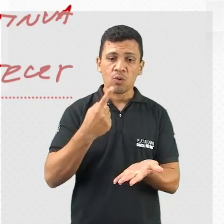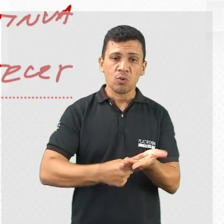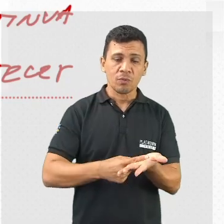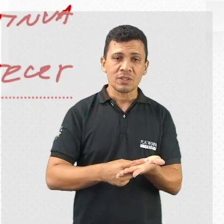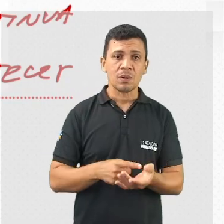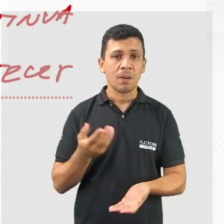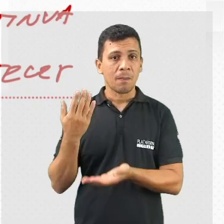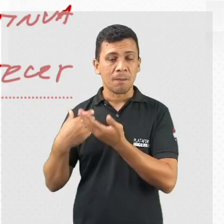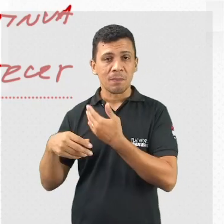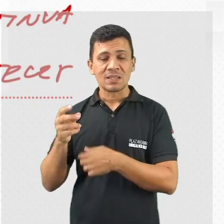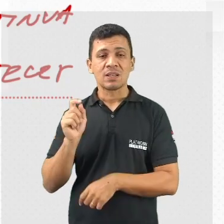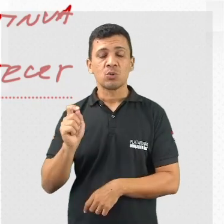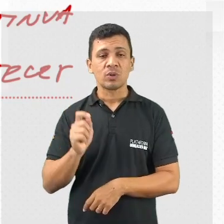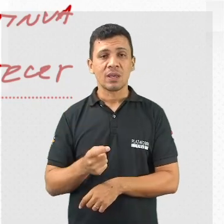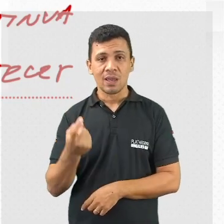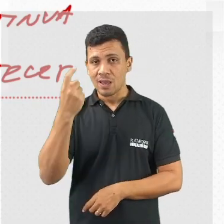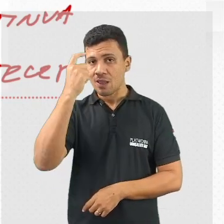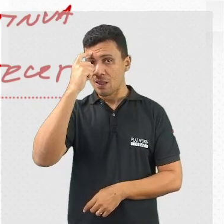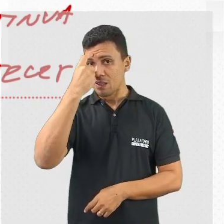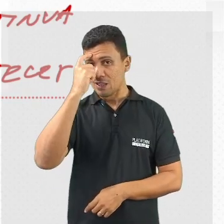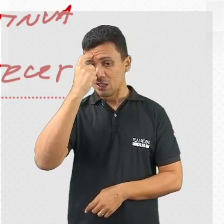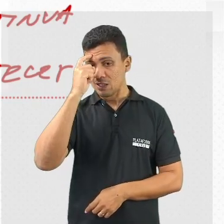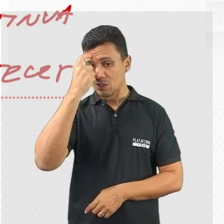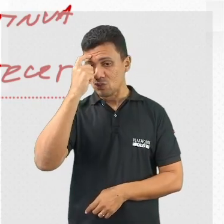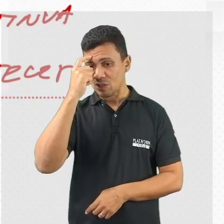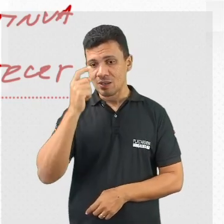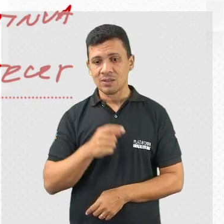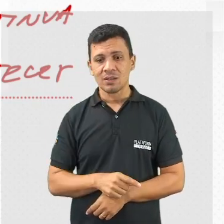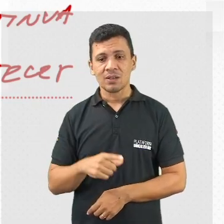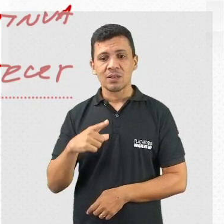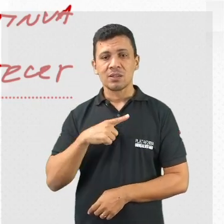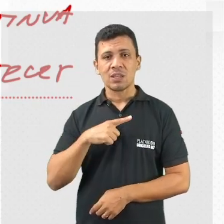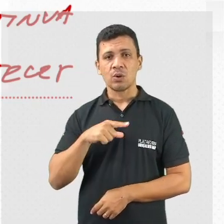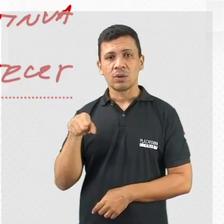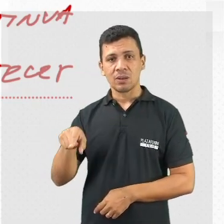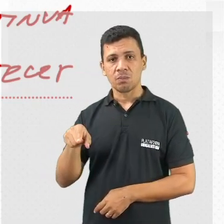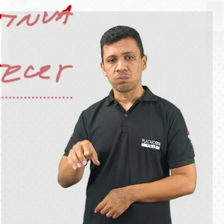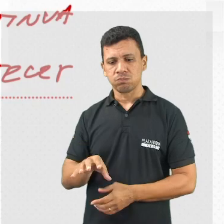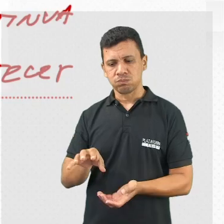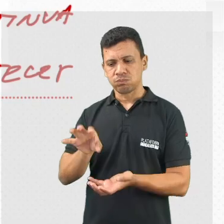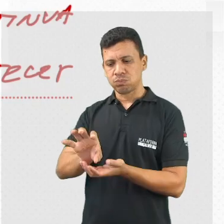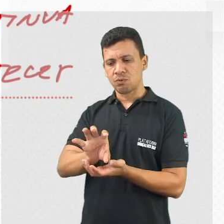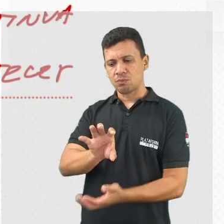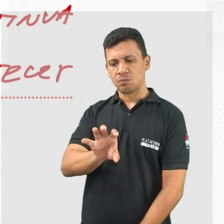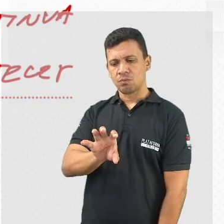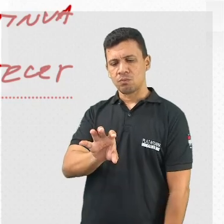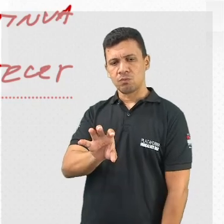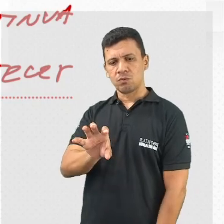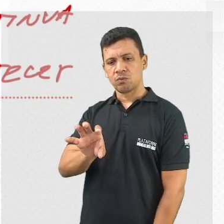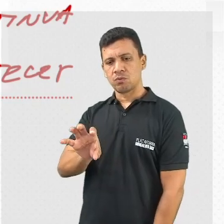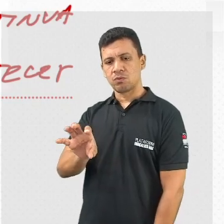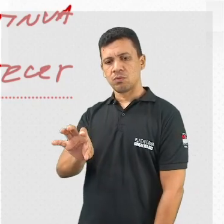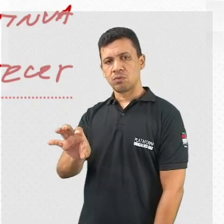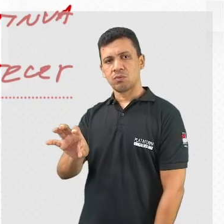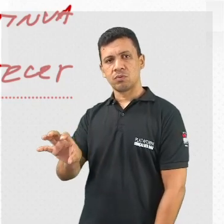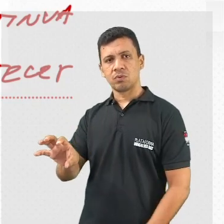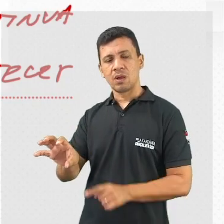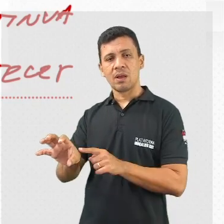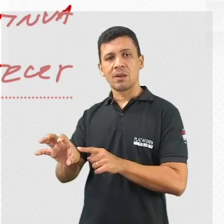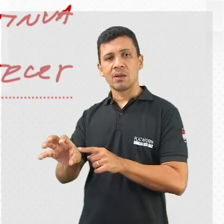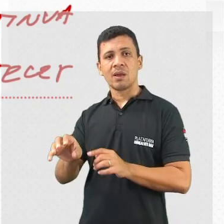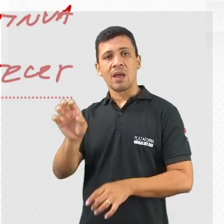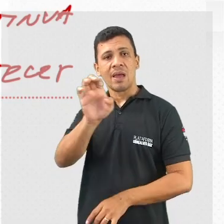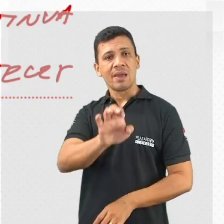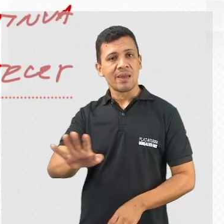Índia, na realidade, foi um grande bloco, olha bem aqui, ó, que se movimentou em direção à placa euroasiática.